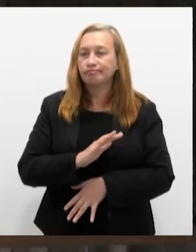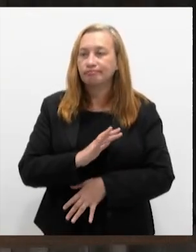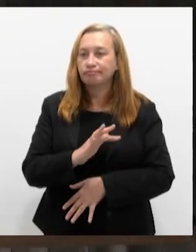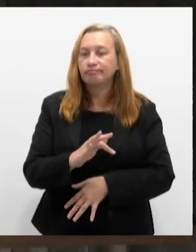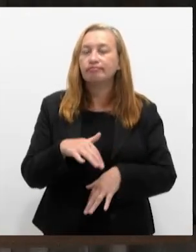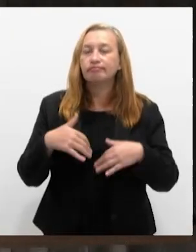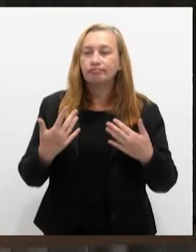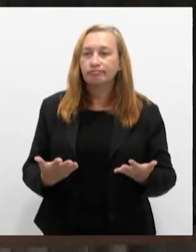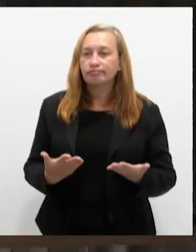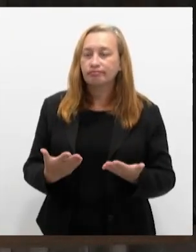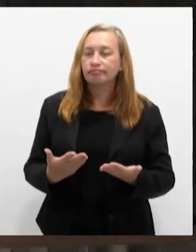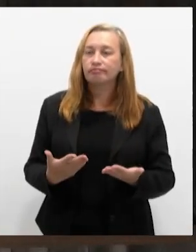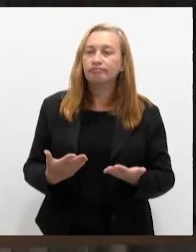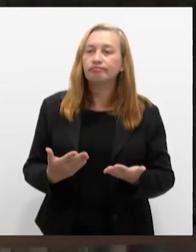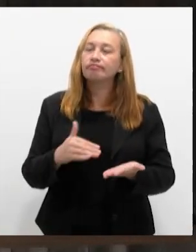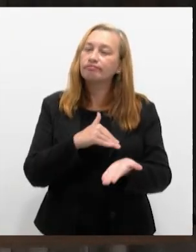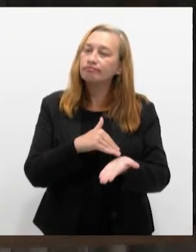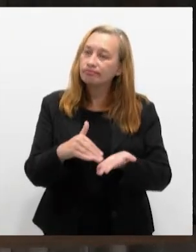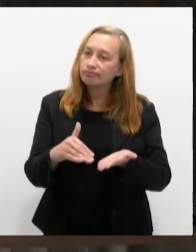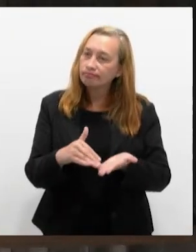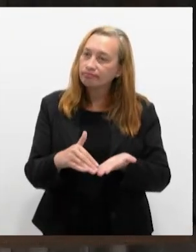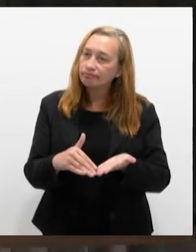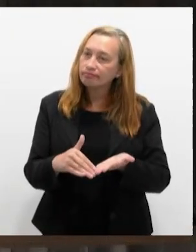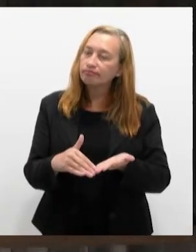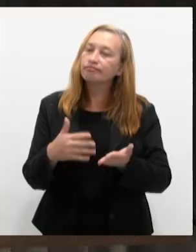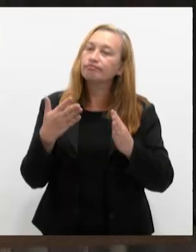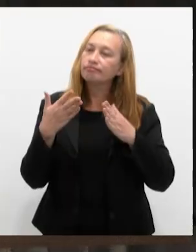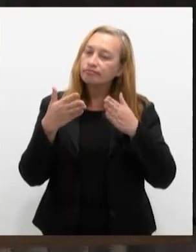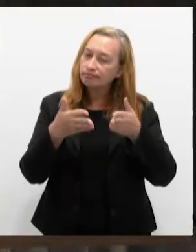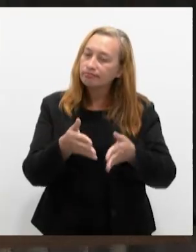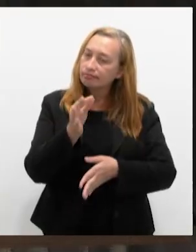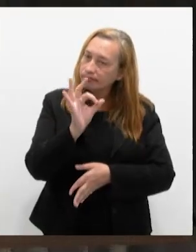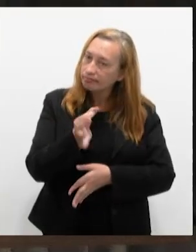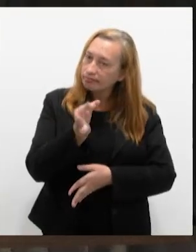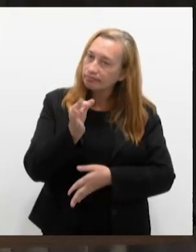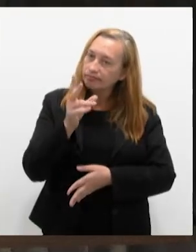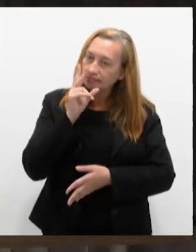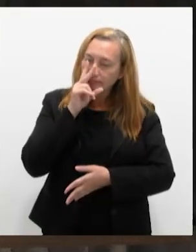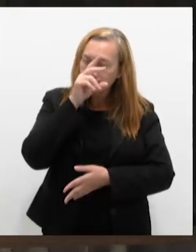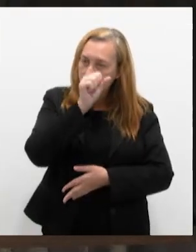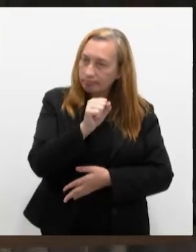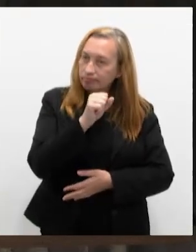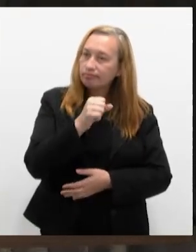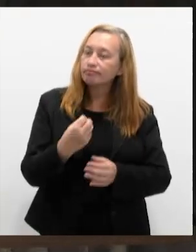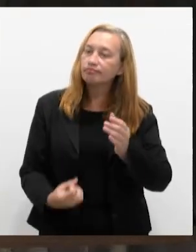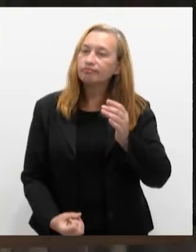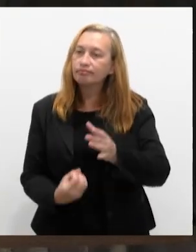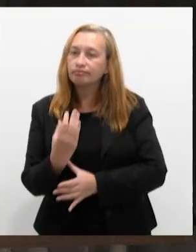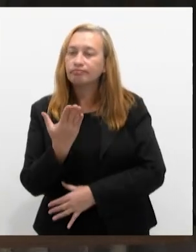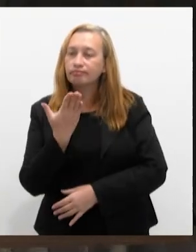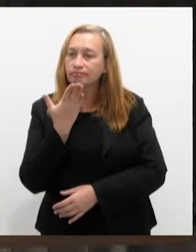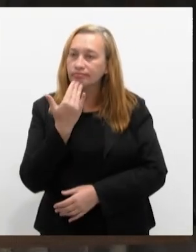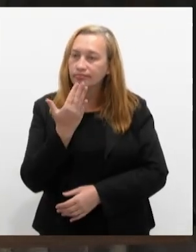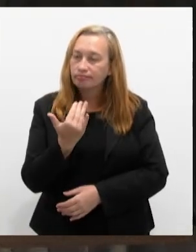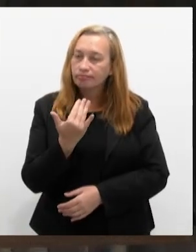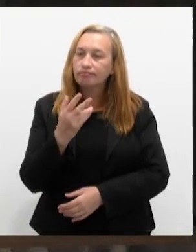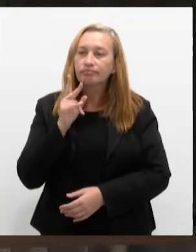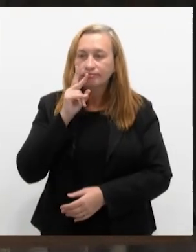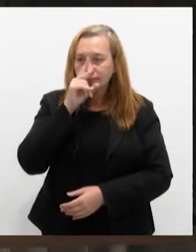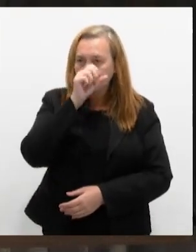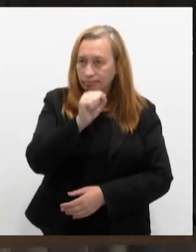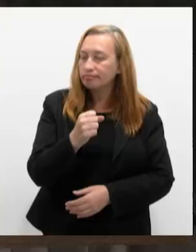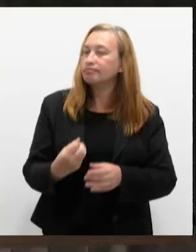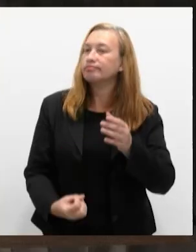Então, que essa seja uma secretaria de fato, que fortaleça a produção de alimentos, que